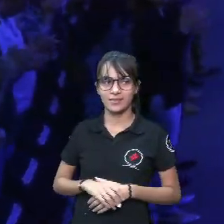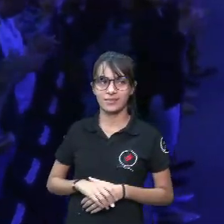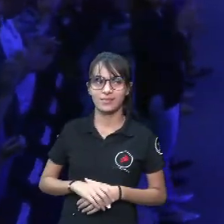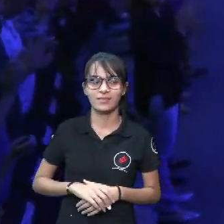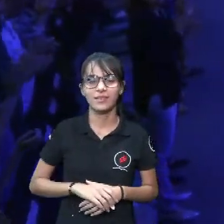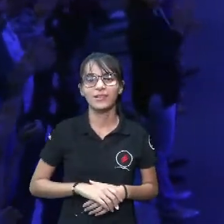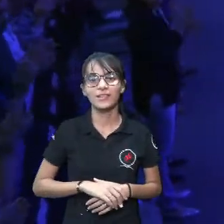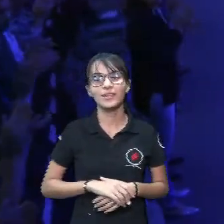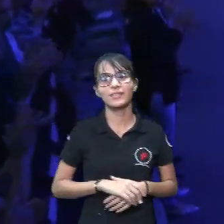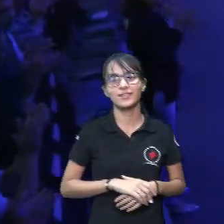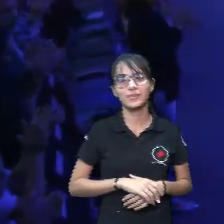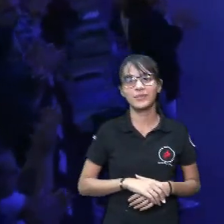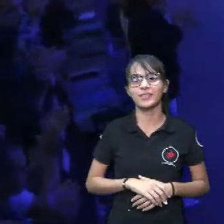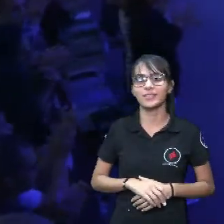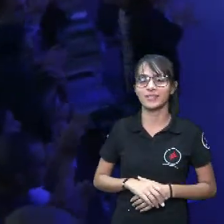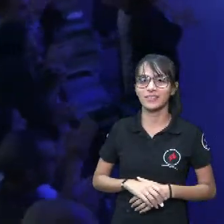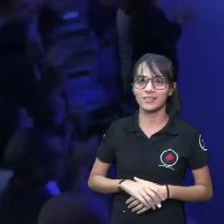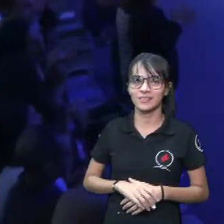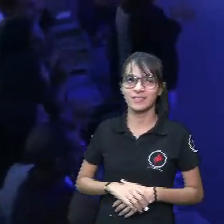Santo,